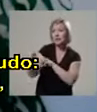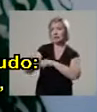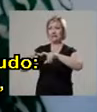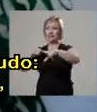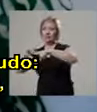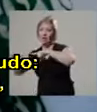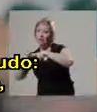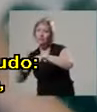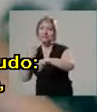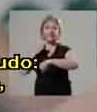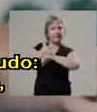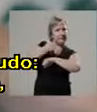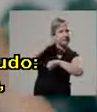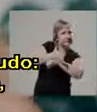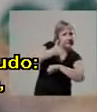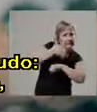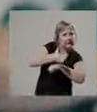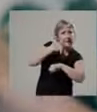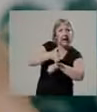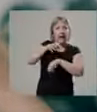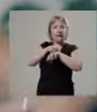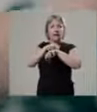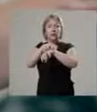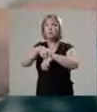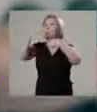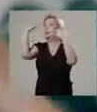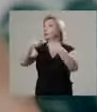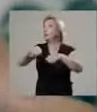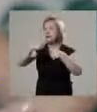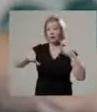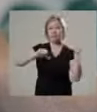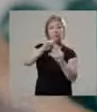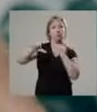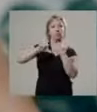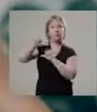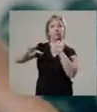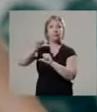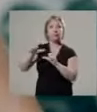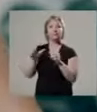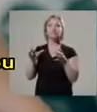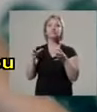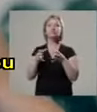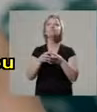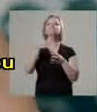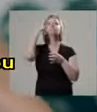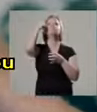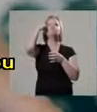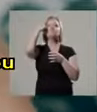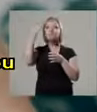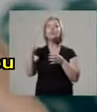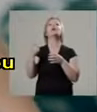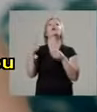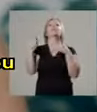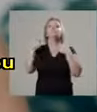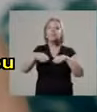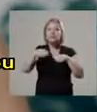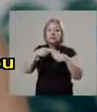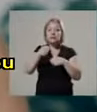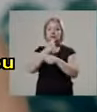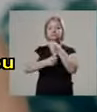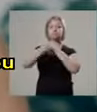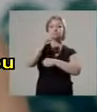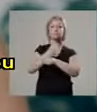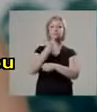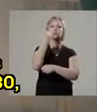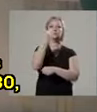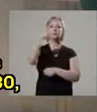tudo, né? Educação, trabalho, acessibilidade, transporte, parará. E aí a gente se engajou